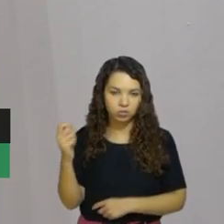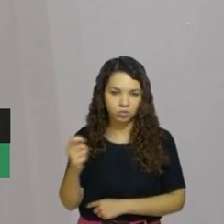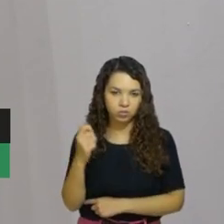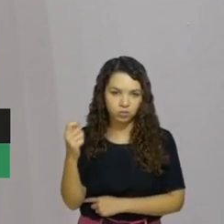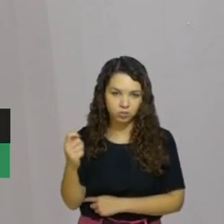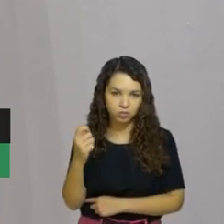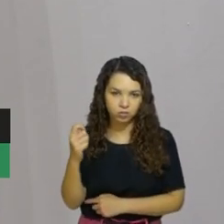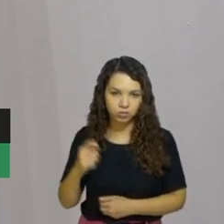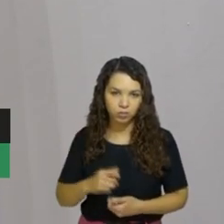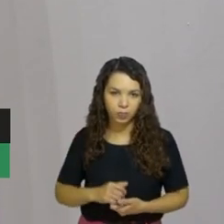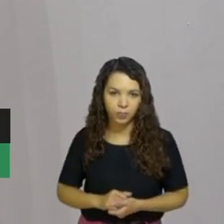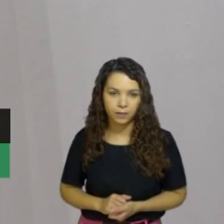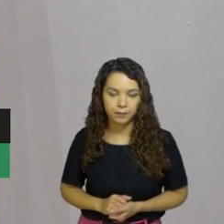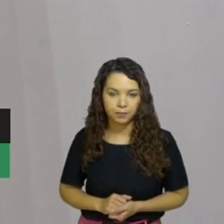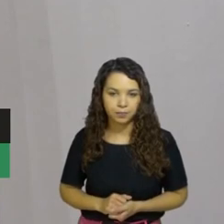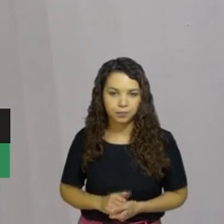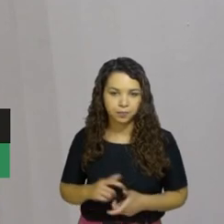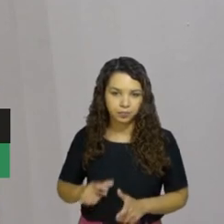Que setores